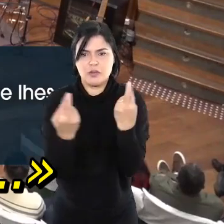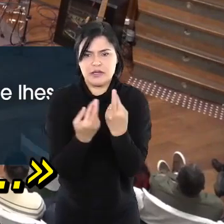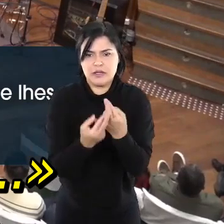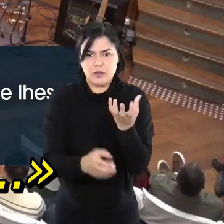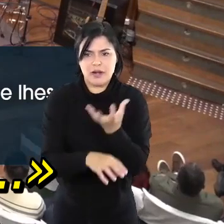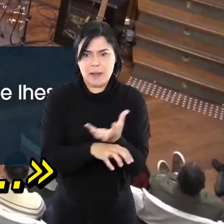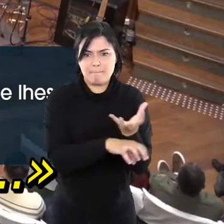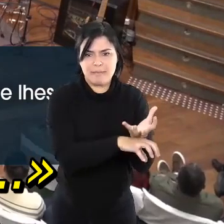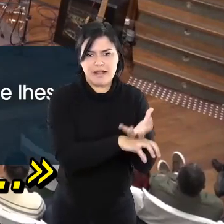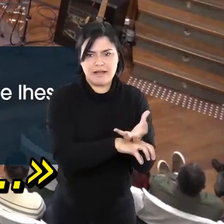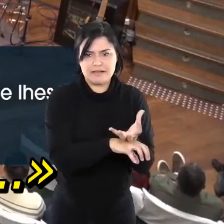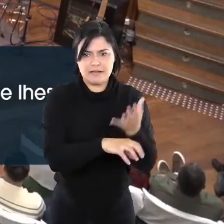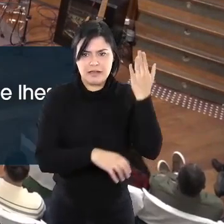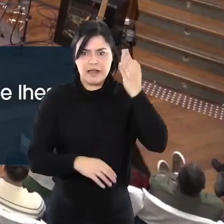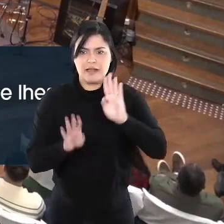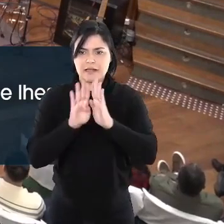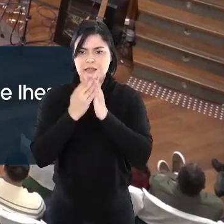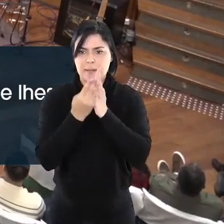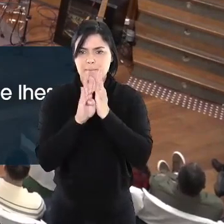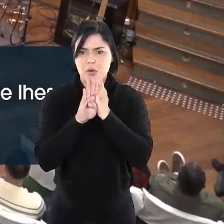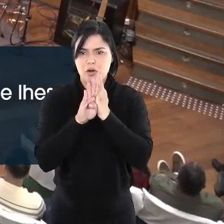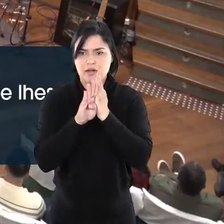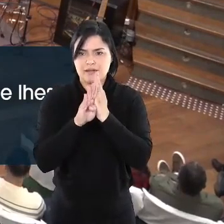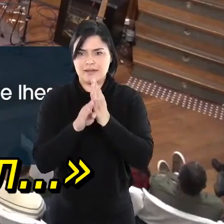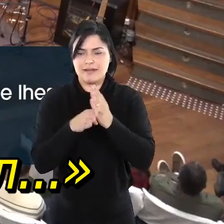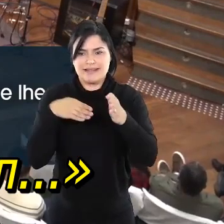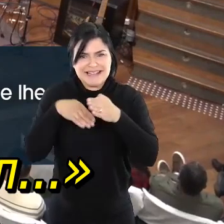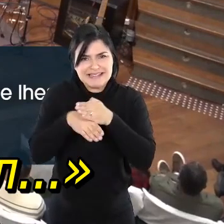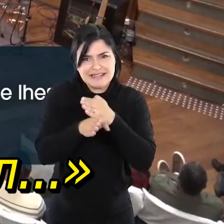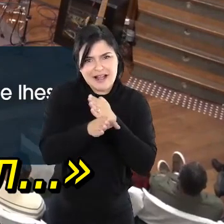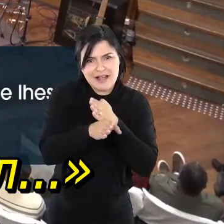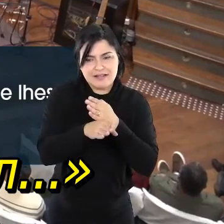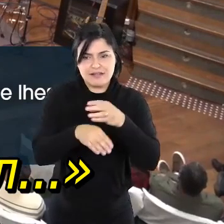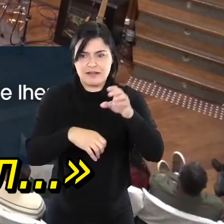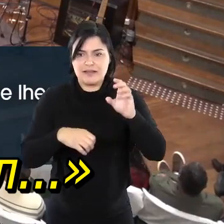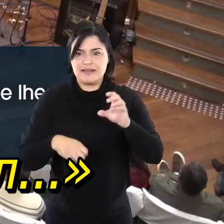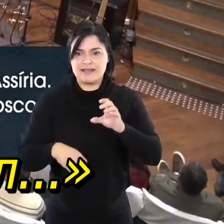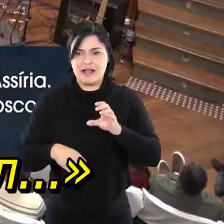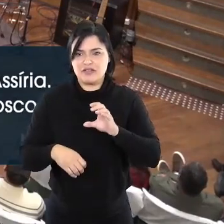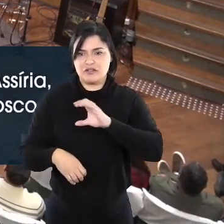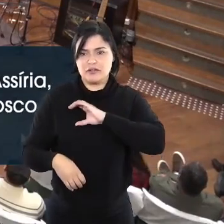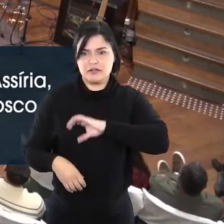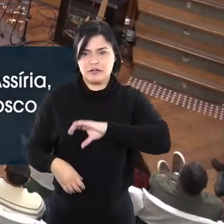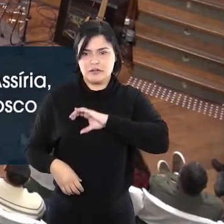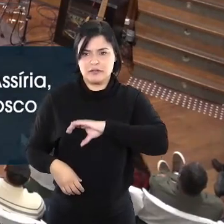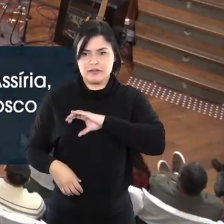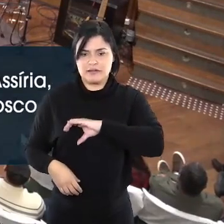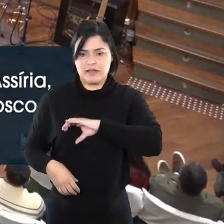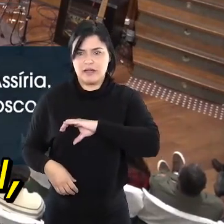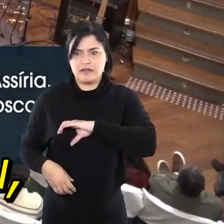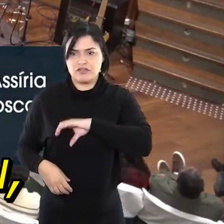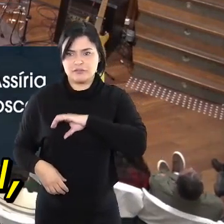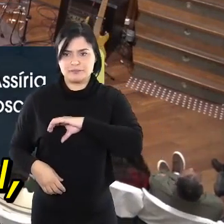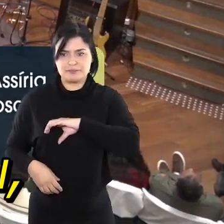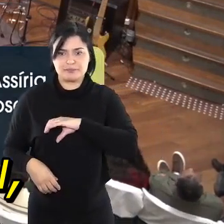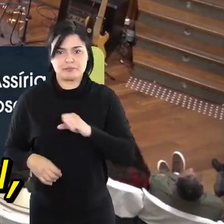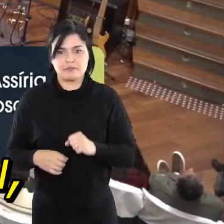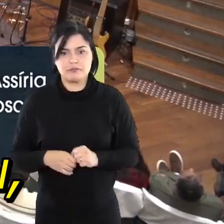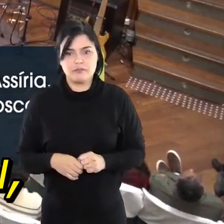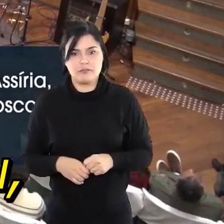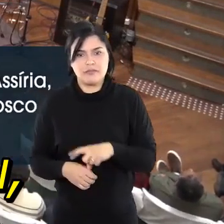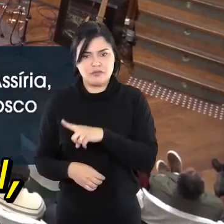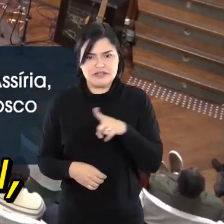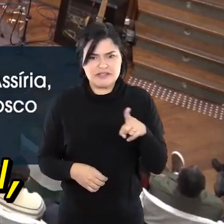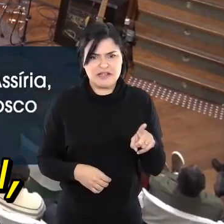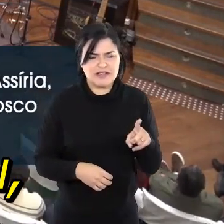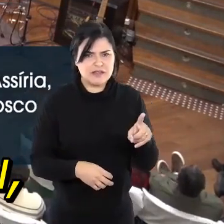lhes falou ao coração, falou aos ouvidos, falou ao coração, dizendo: vamos juntos? Sede